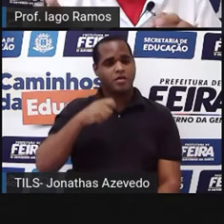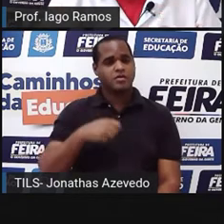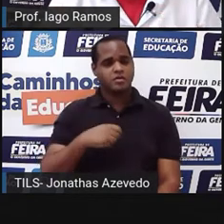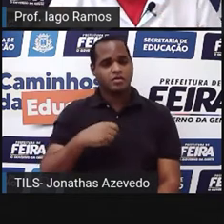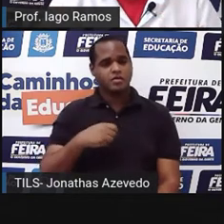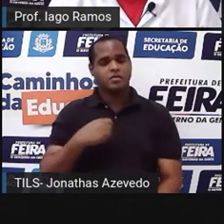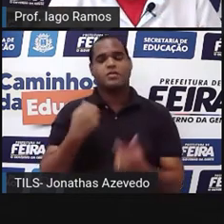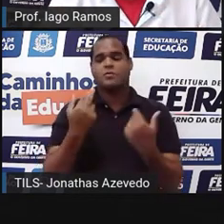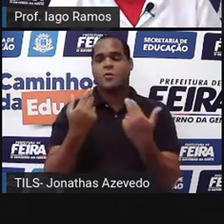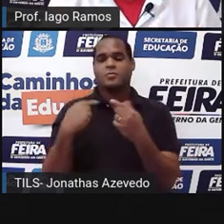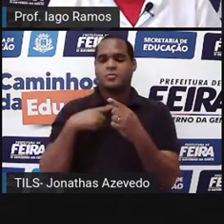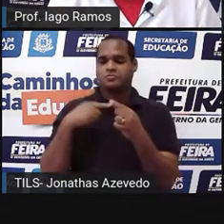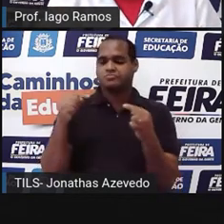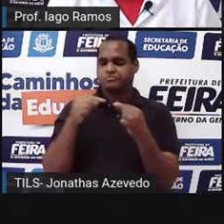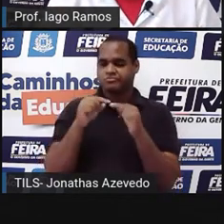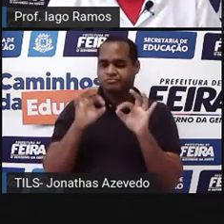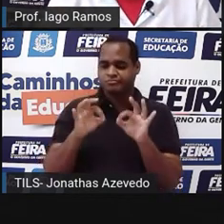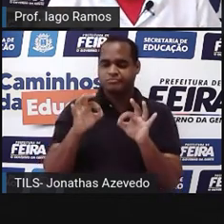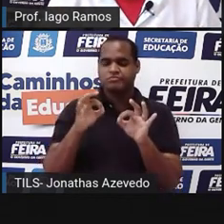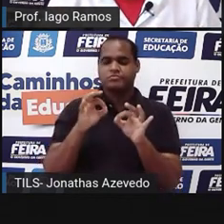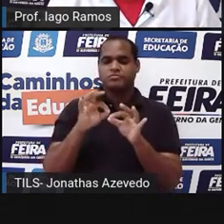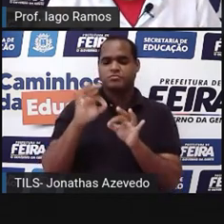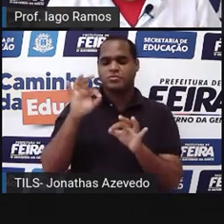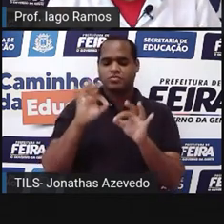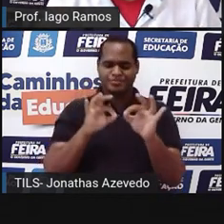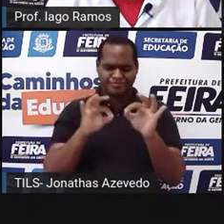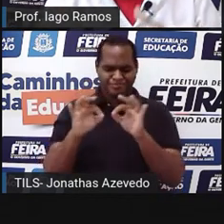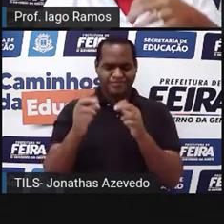ângulos ali com a mesma medida.